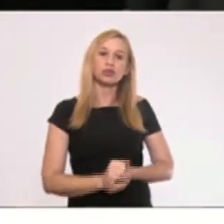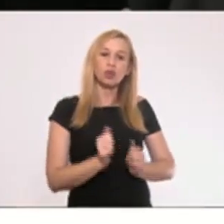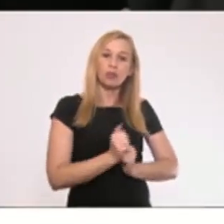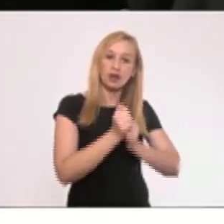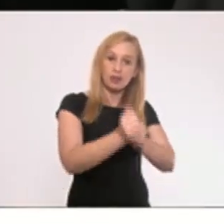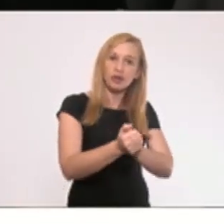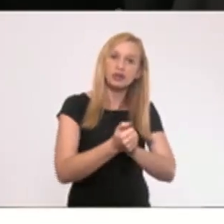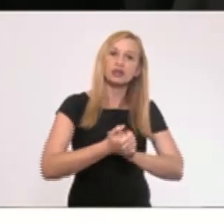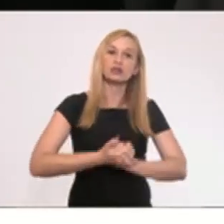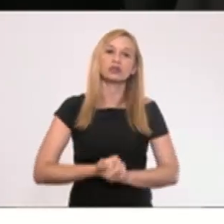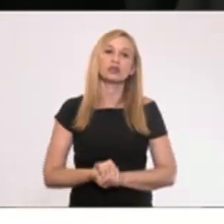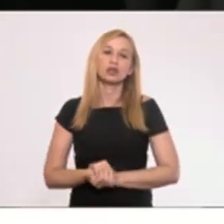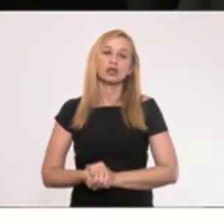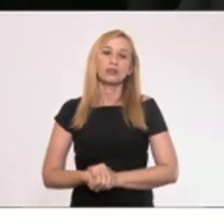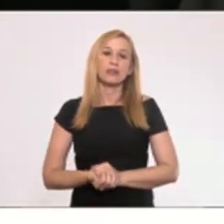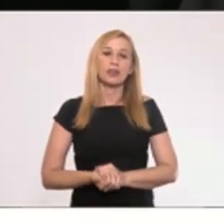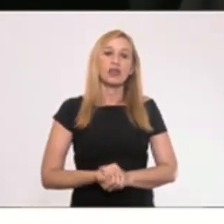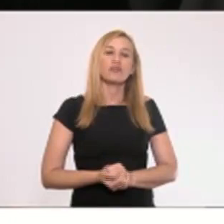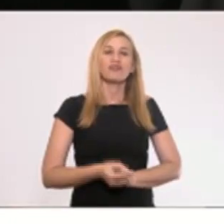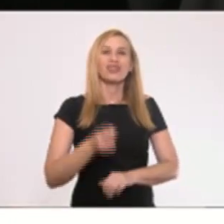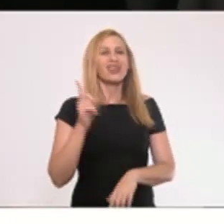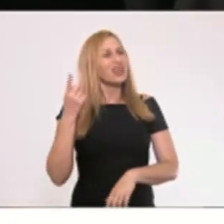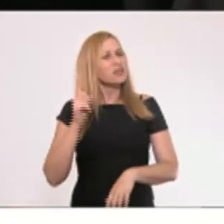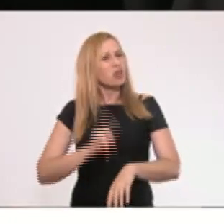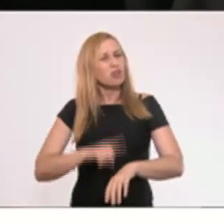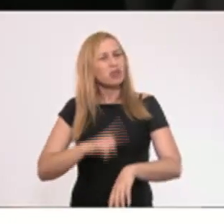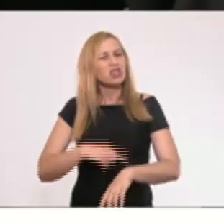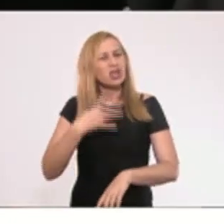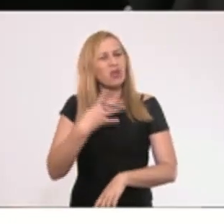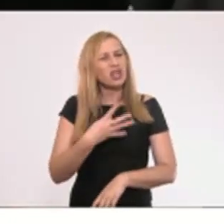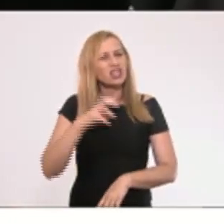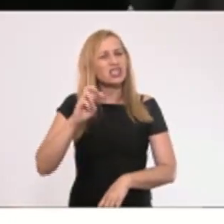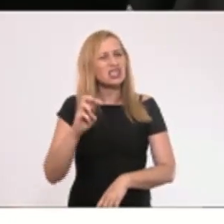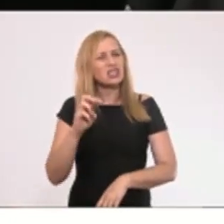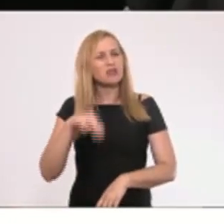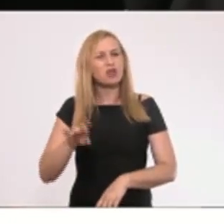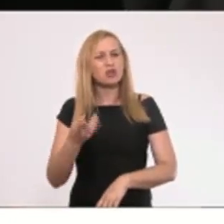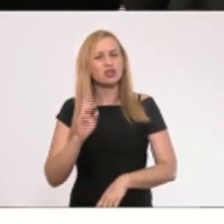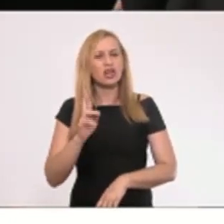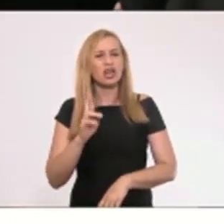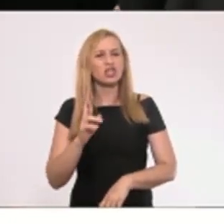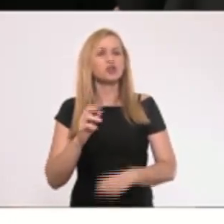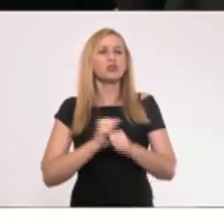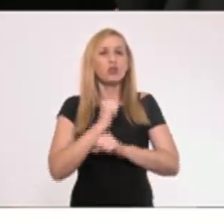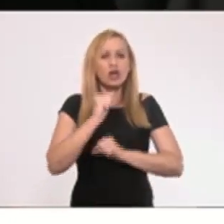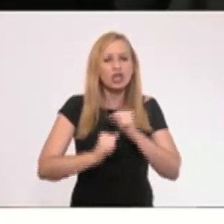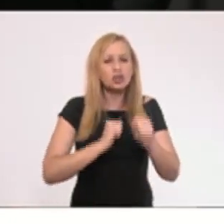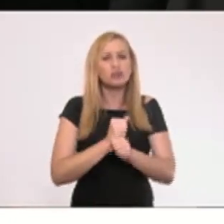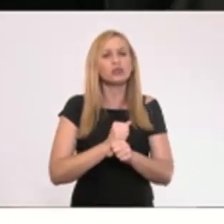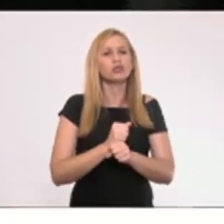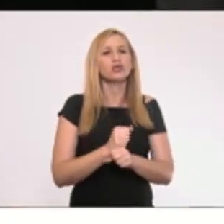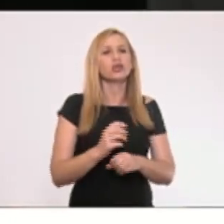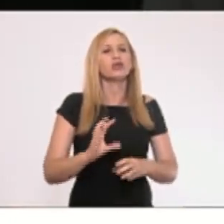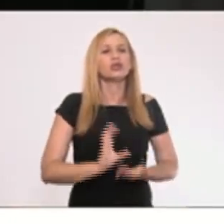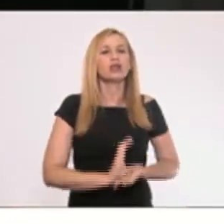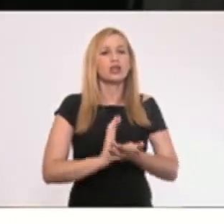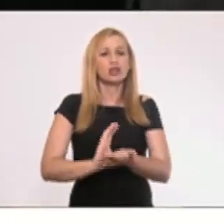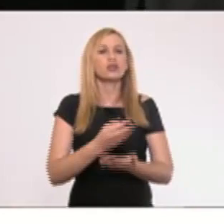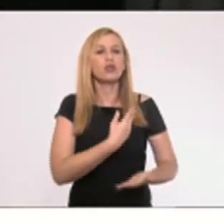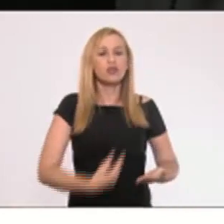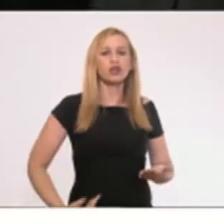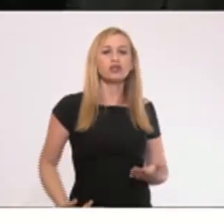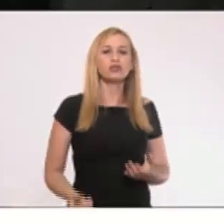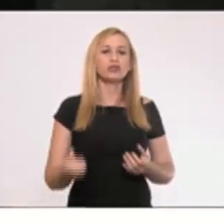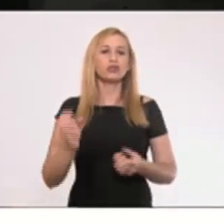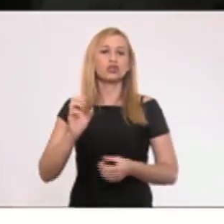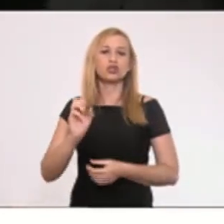dessa municipalização e, naquela época, 45 milhões de reais por ano foi estipulado pelo governo do Estado e a Prefeitura